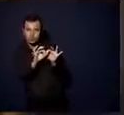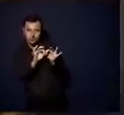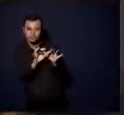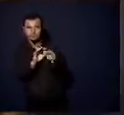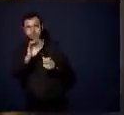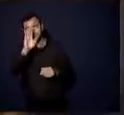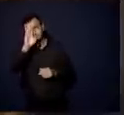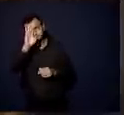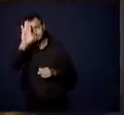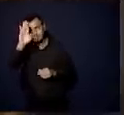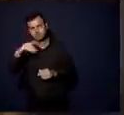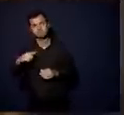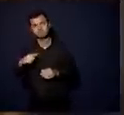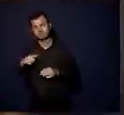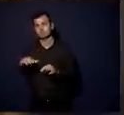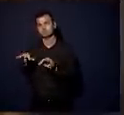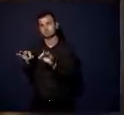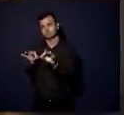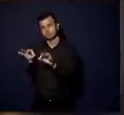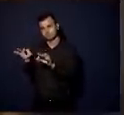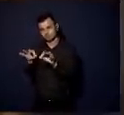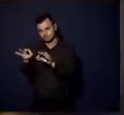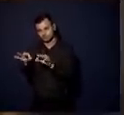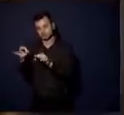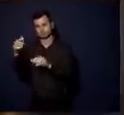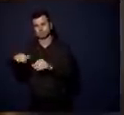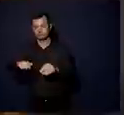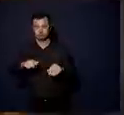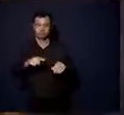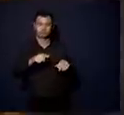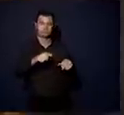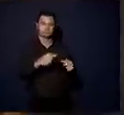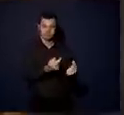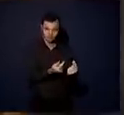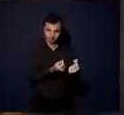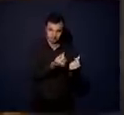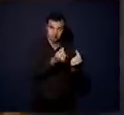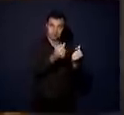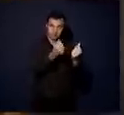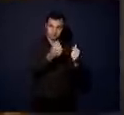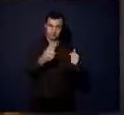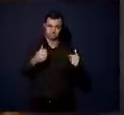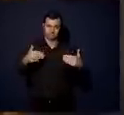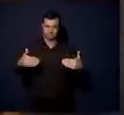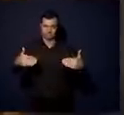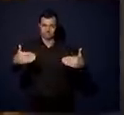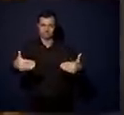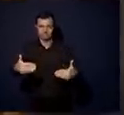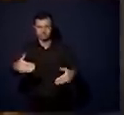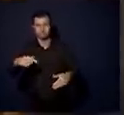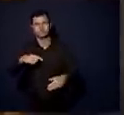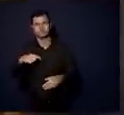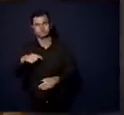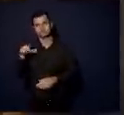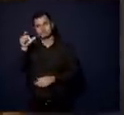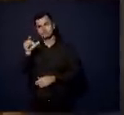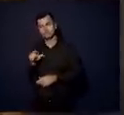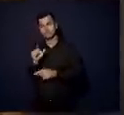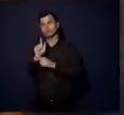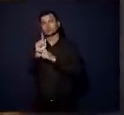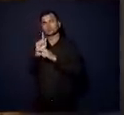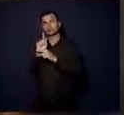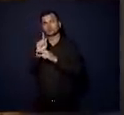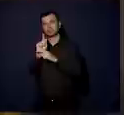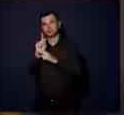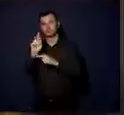do planejamento com A Fazenda obviamente envolve todos os setoriais né que são os gestores os donos de